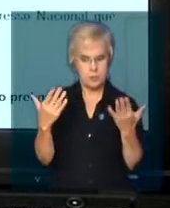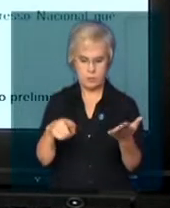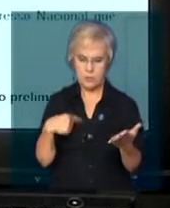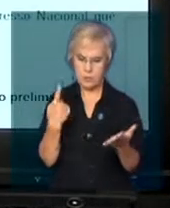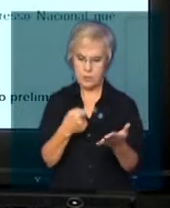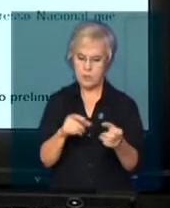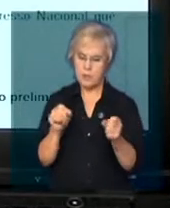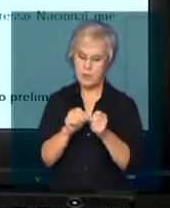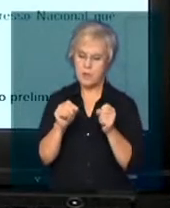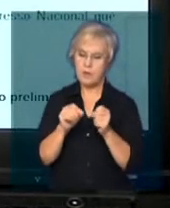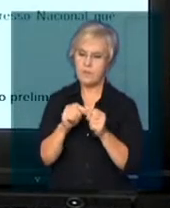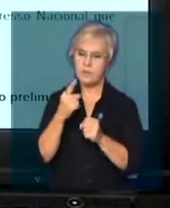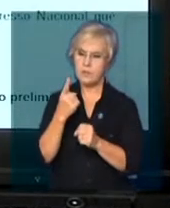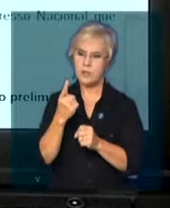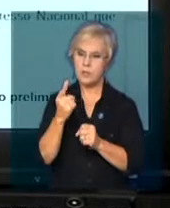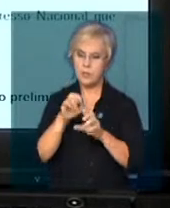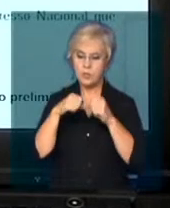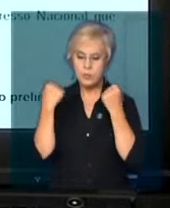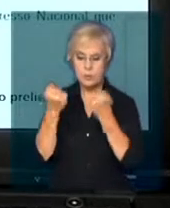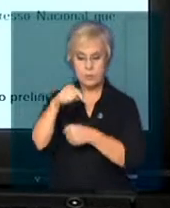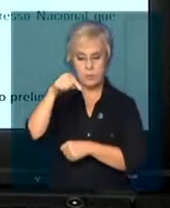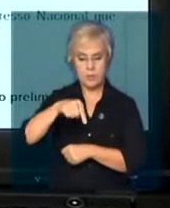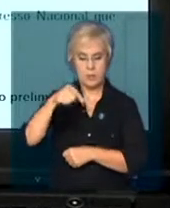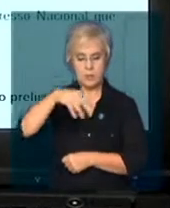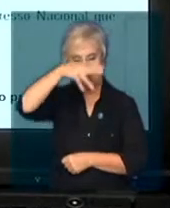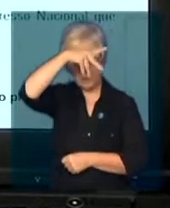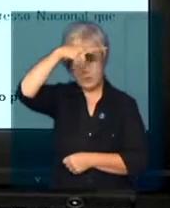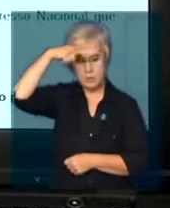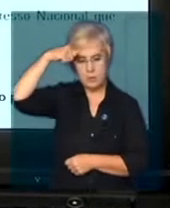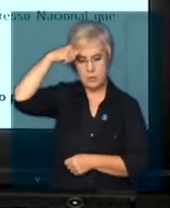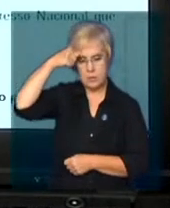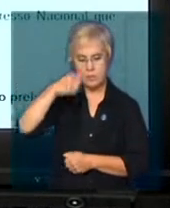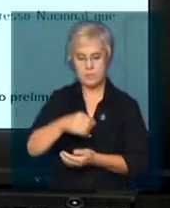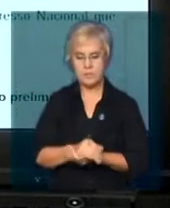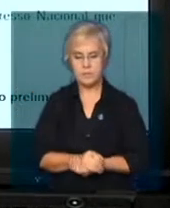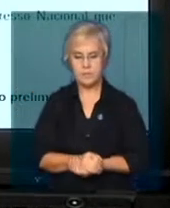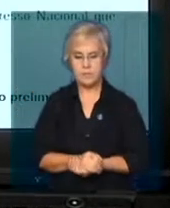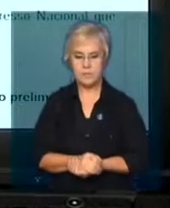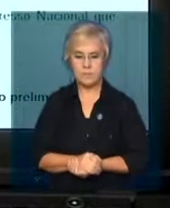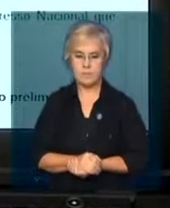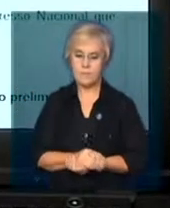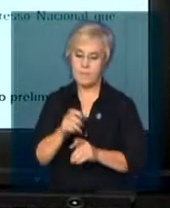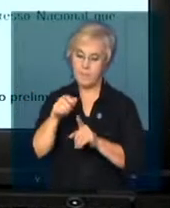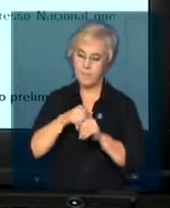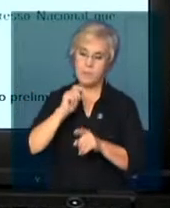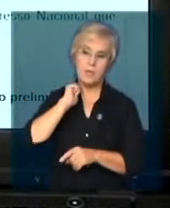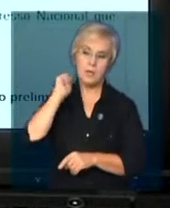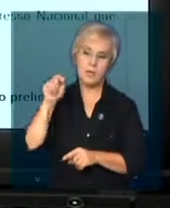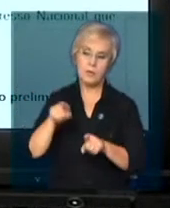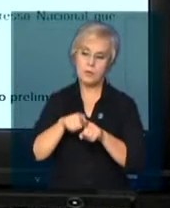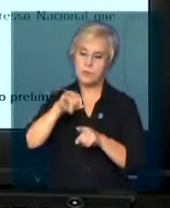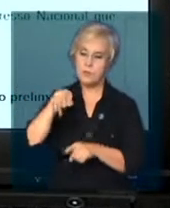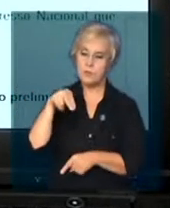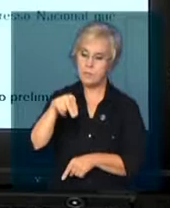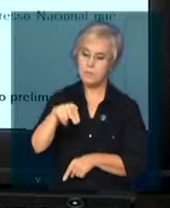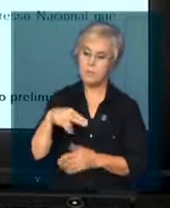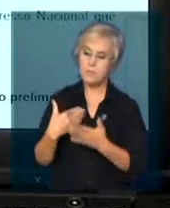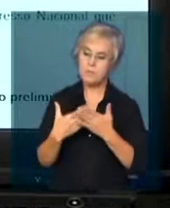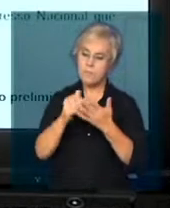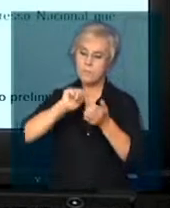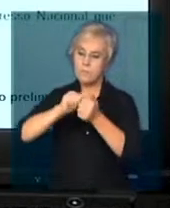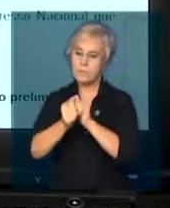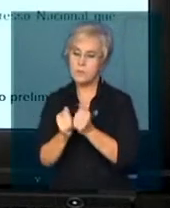para que a gente faça um desses seminários aqui em Mato Grosso. Durante os meses de abril e junho, também, analisaremos